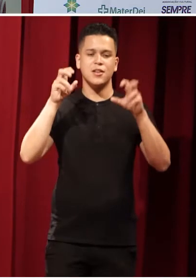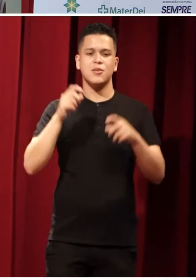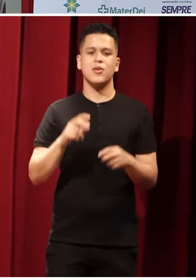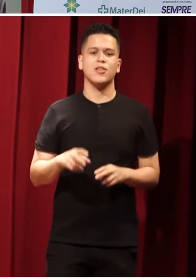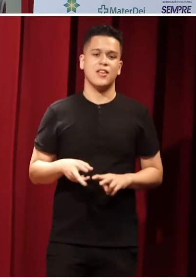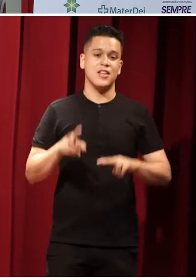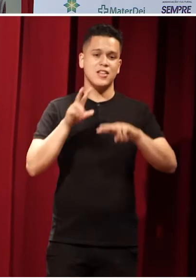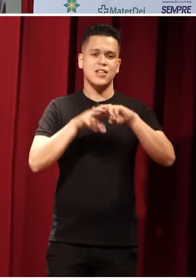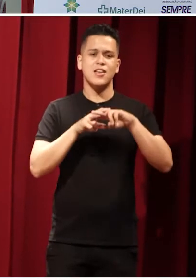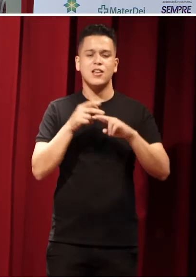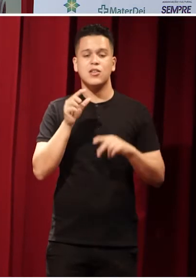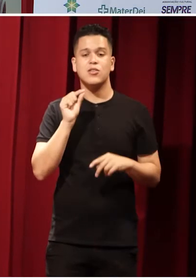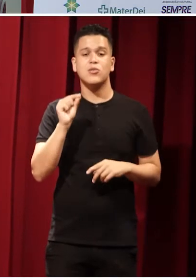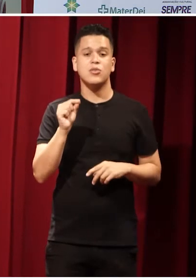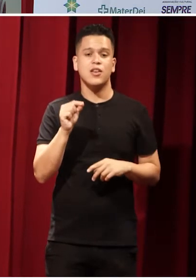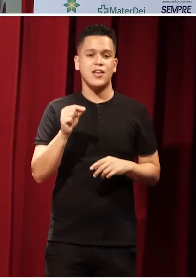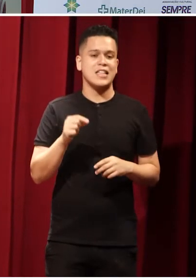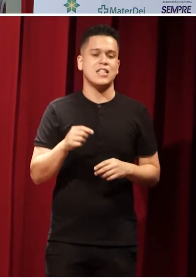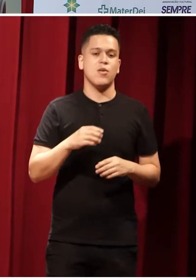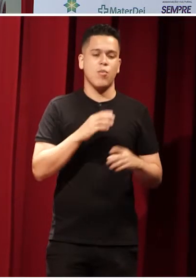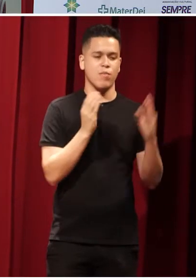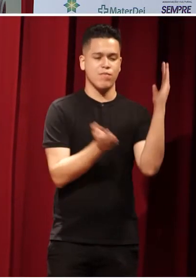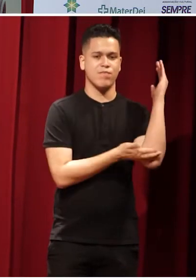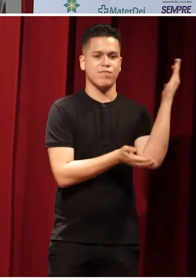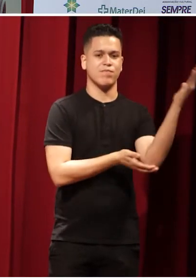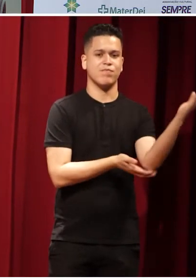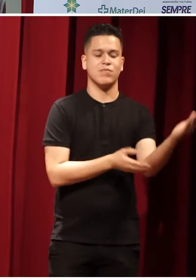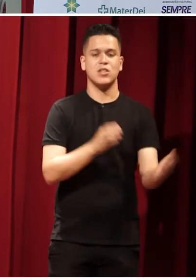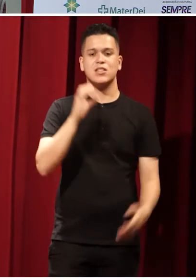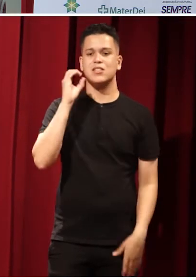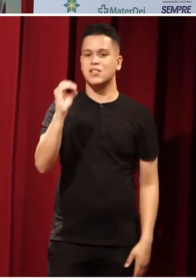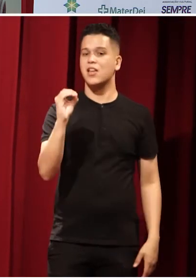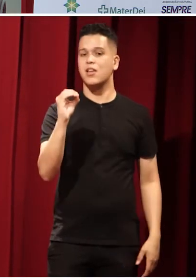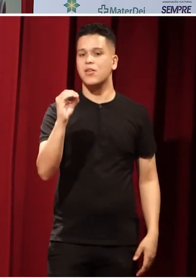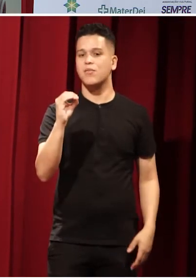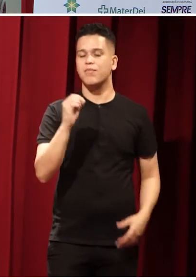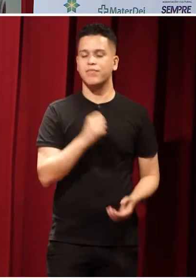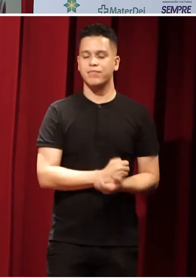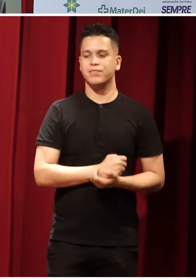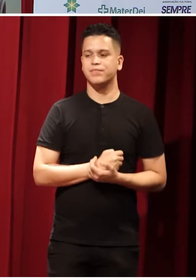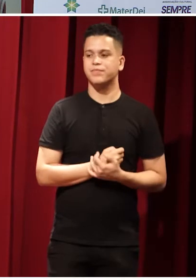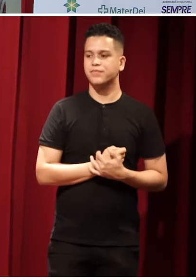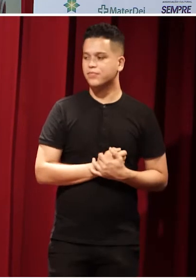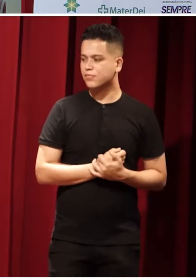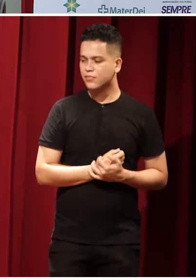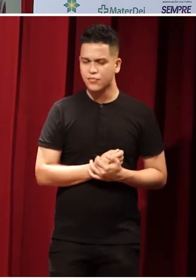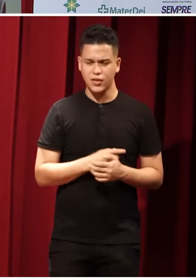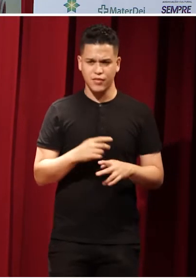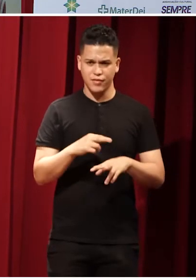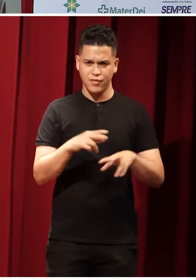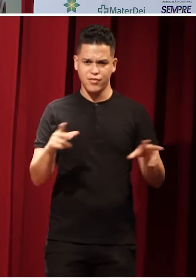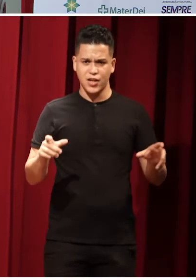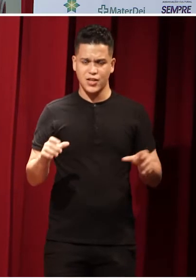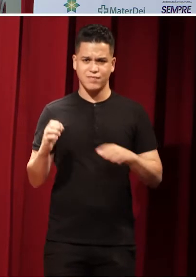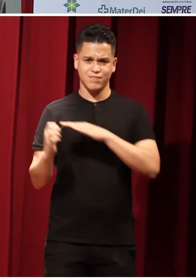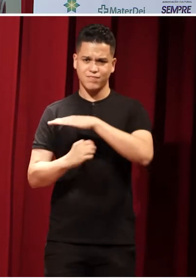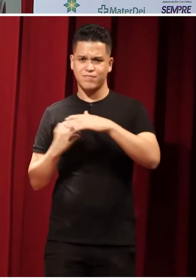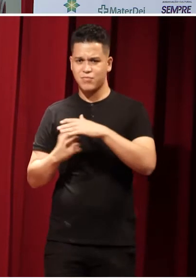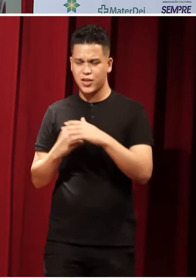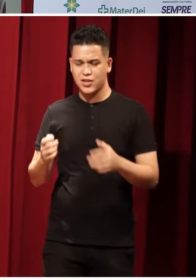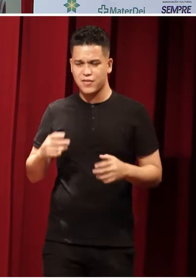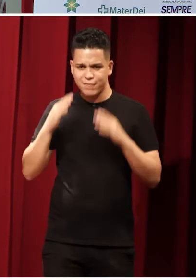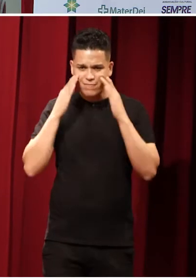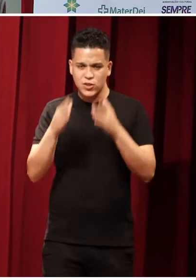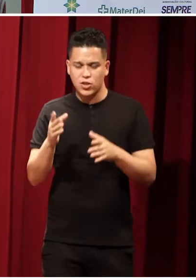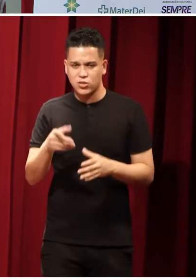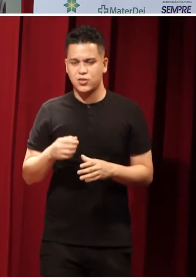#desmatamento zero. Não é desmatamento ilegal zero, ou seja, os produtores internacionais de soja reconhecem